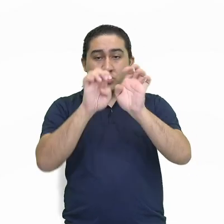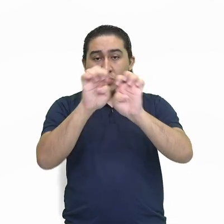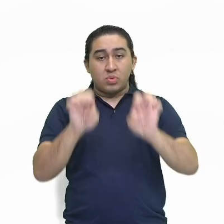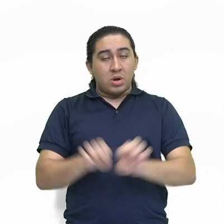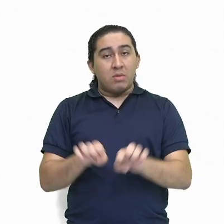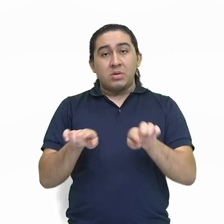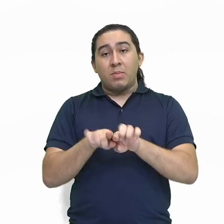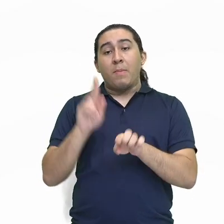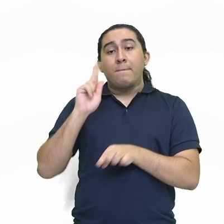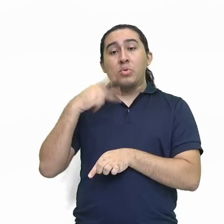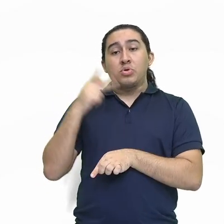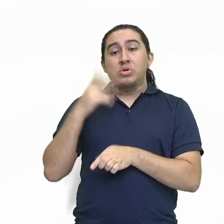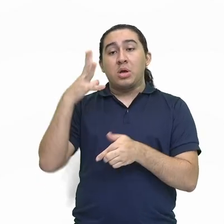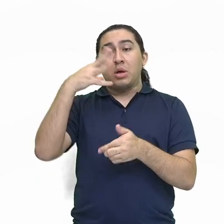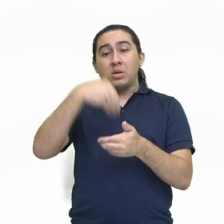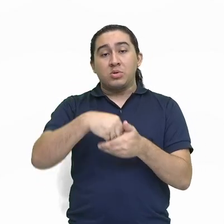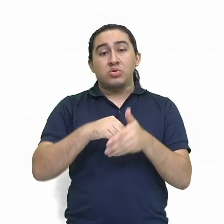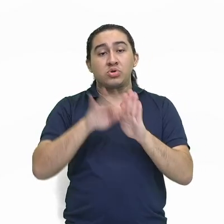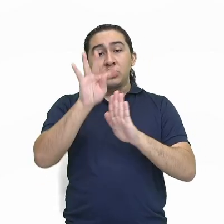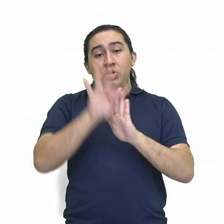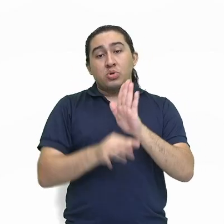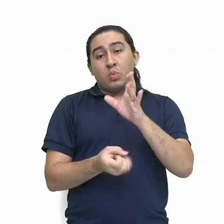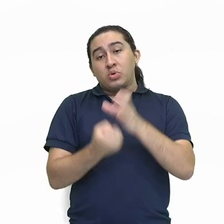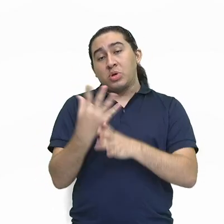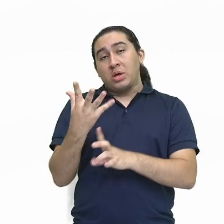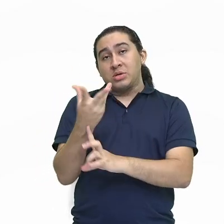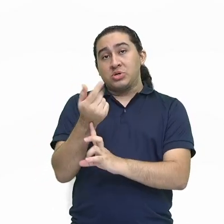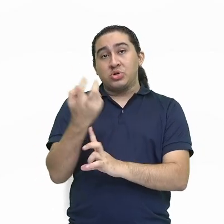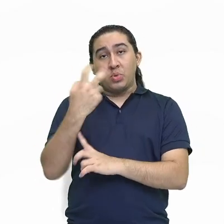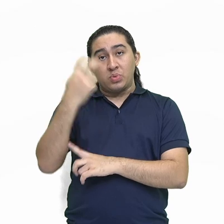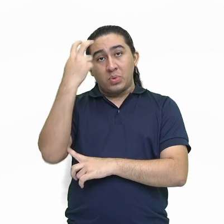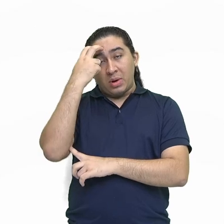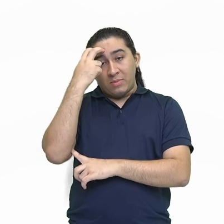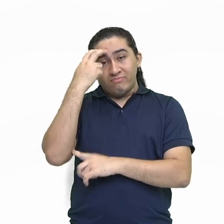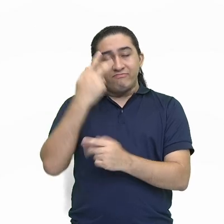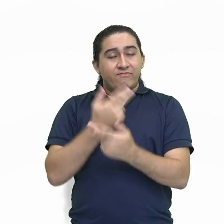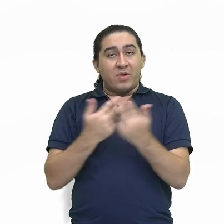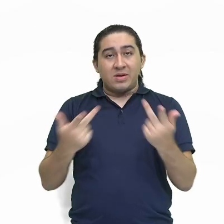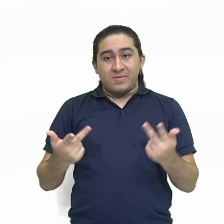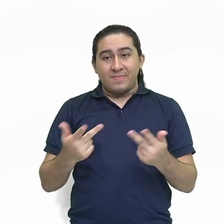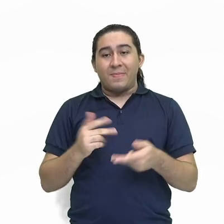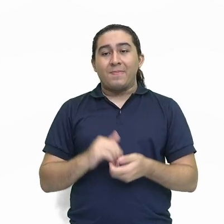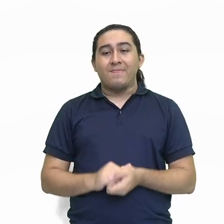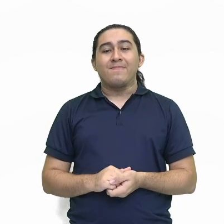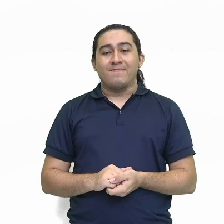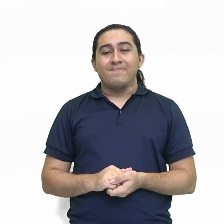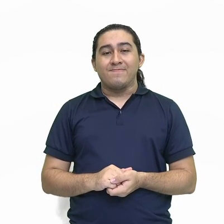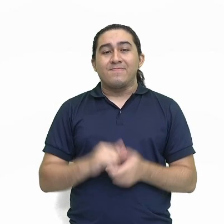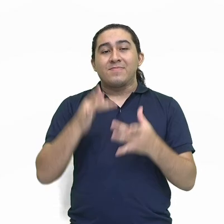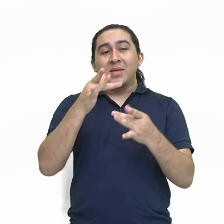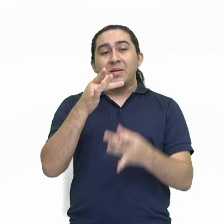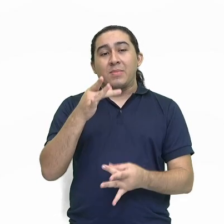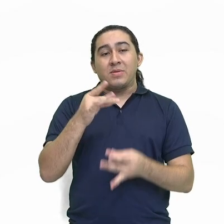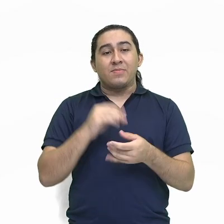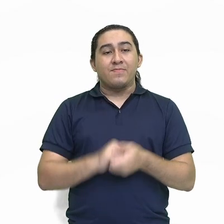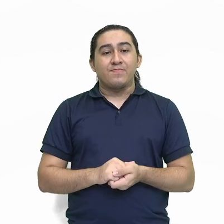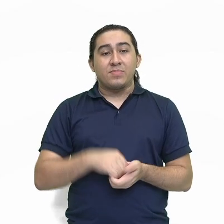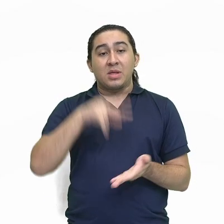e políticos em textos e produções artísticas e culturais, etc. Detalhamento,